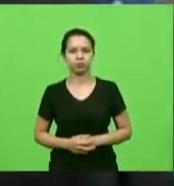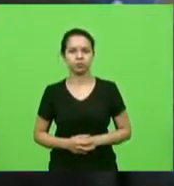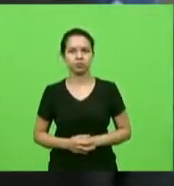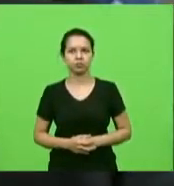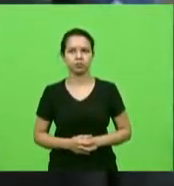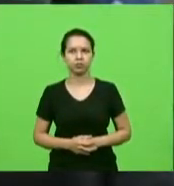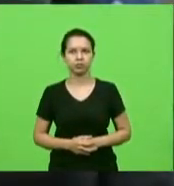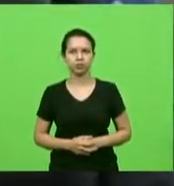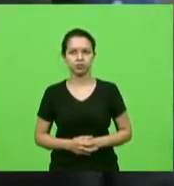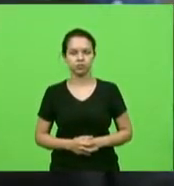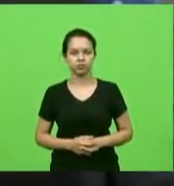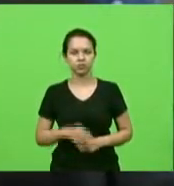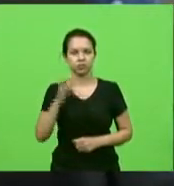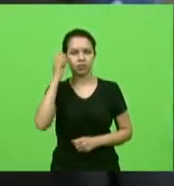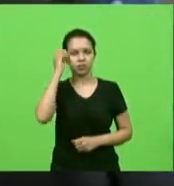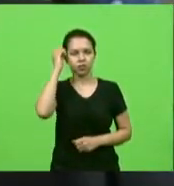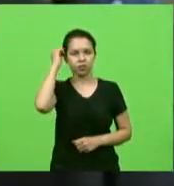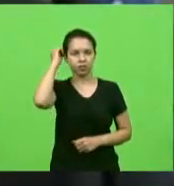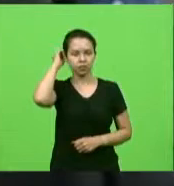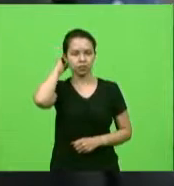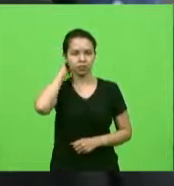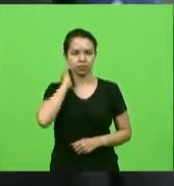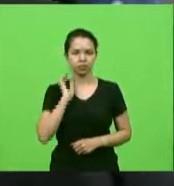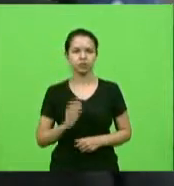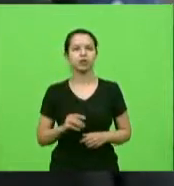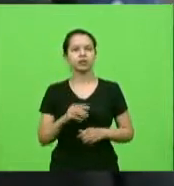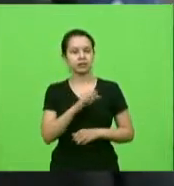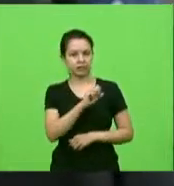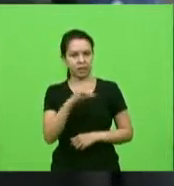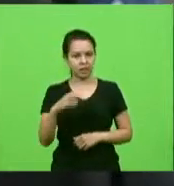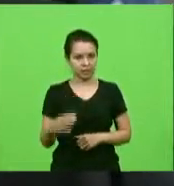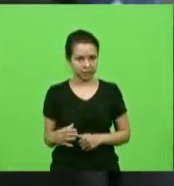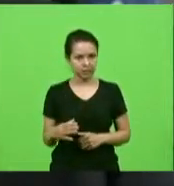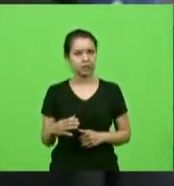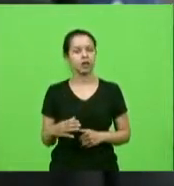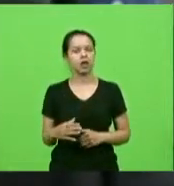Santa Catarina é pródiga em revelar